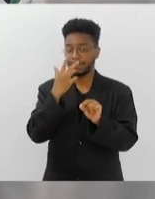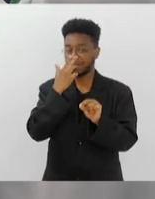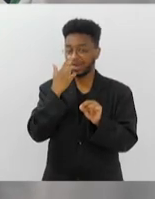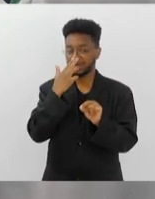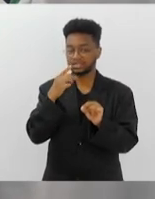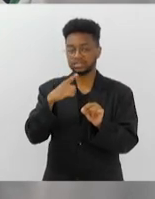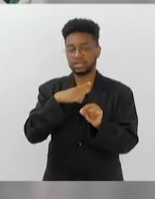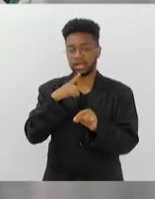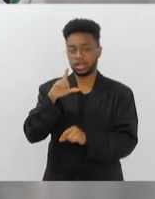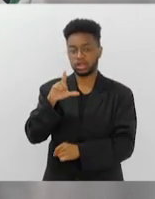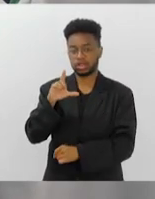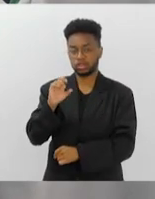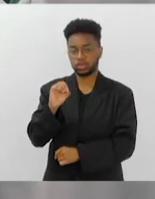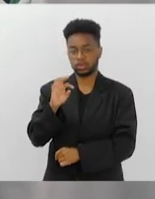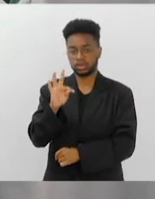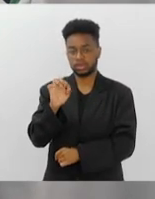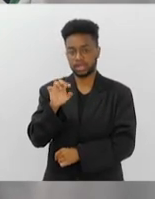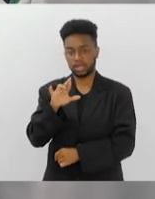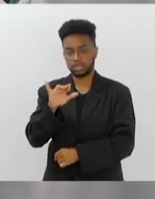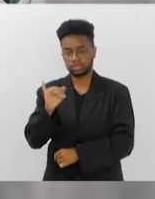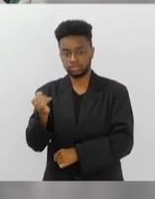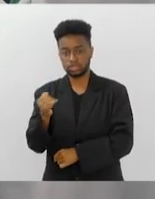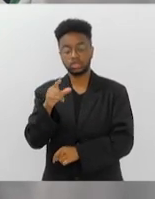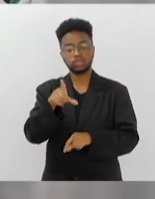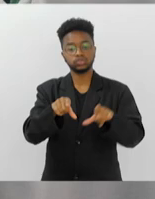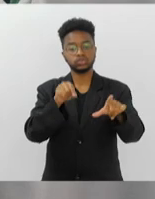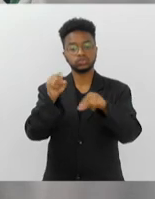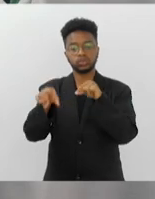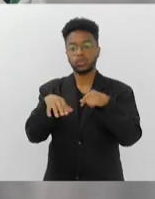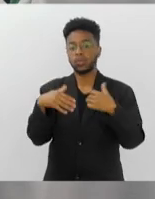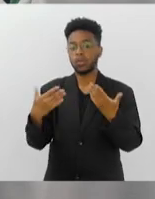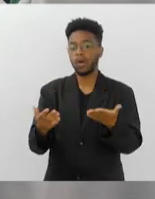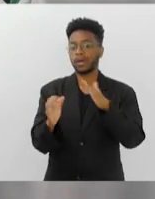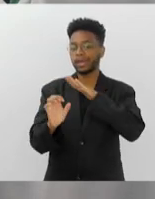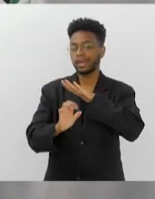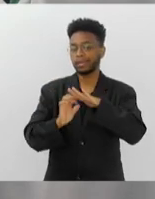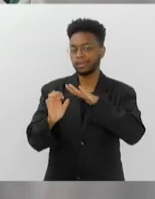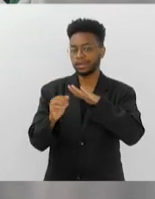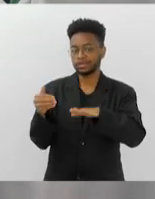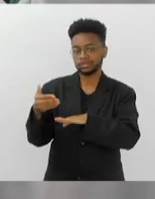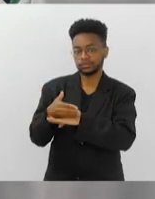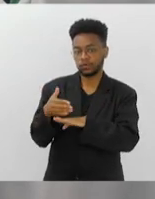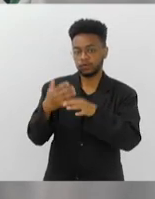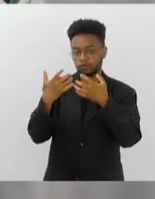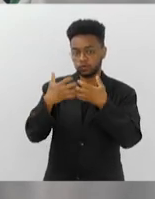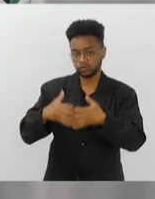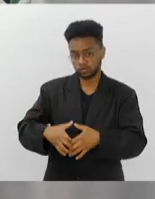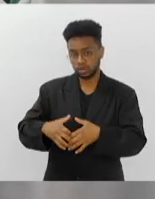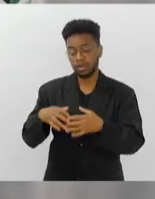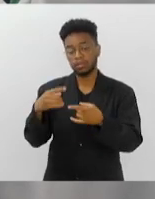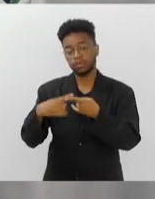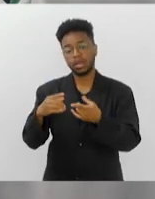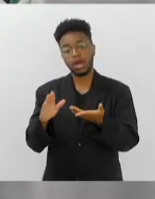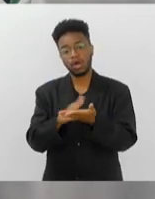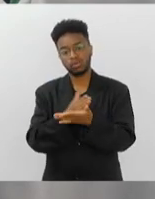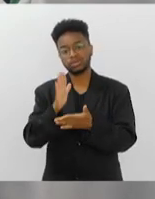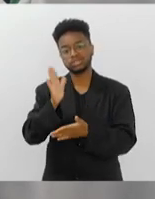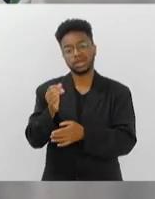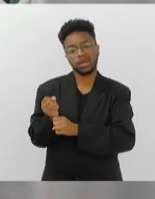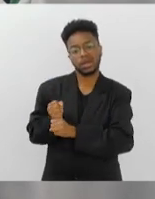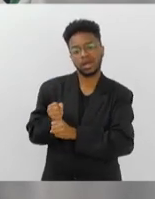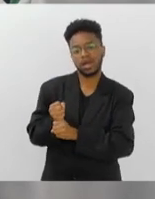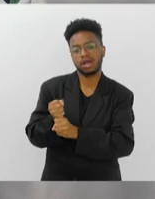na Loterge no credenciamento dessas empresas. Algumas empresas estão lá há algum tempo, não são